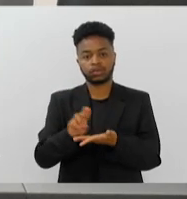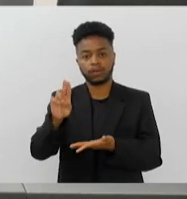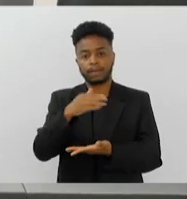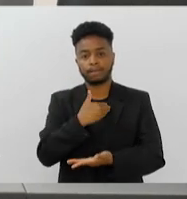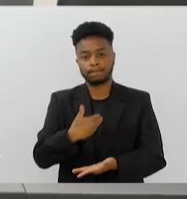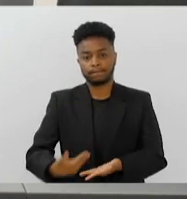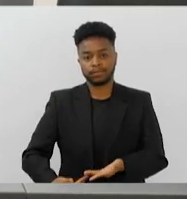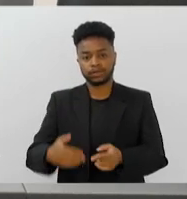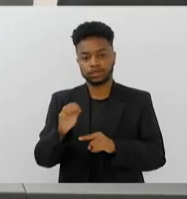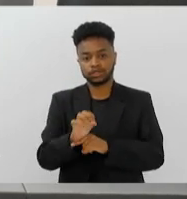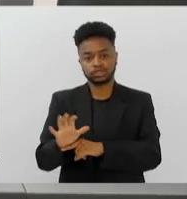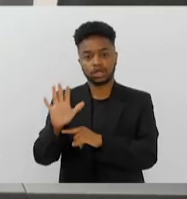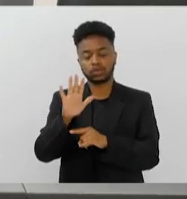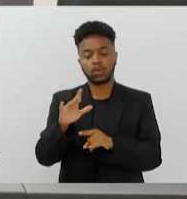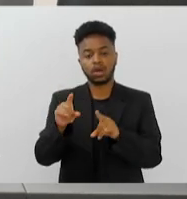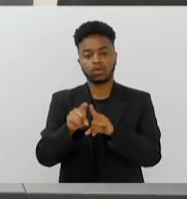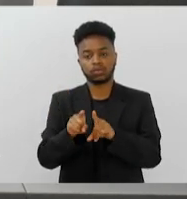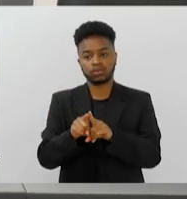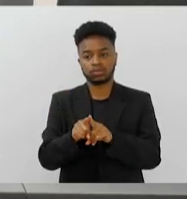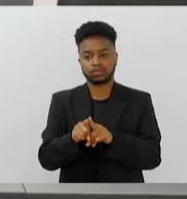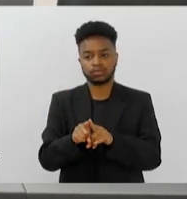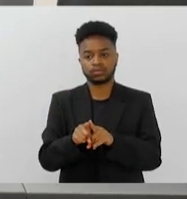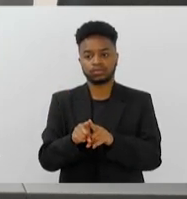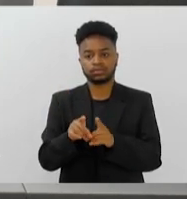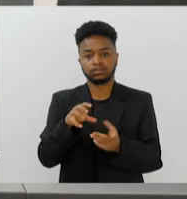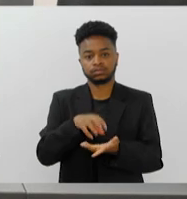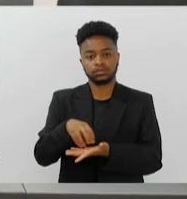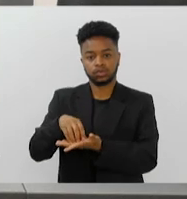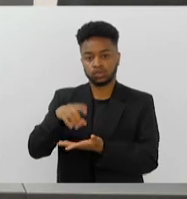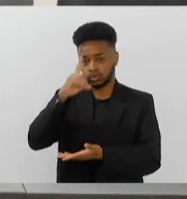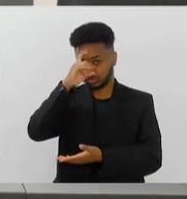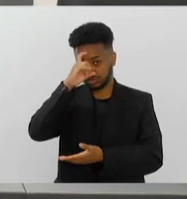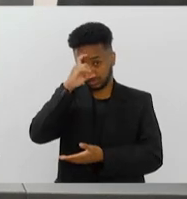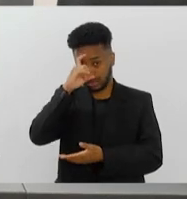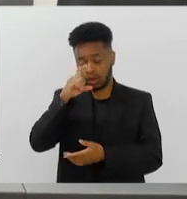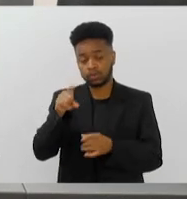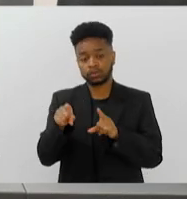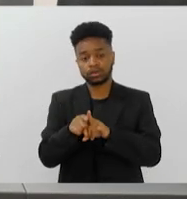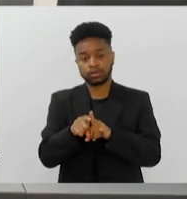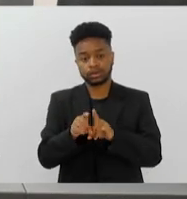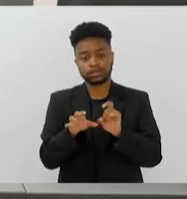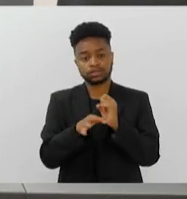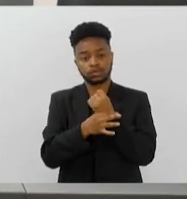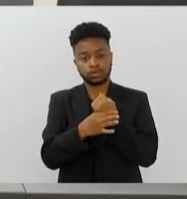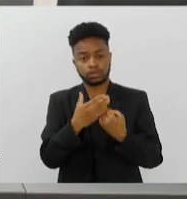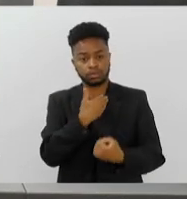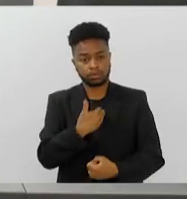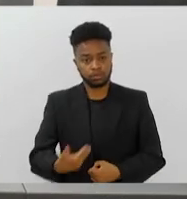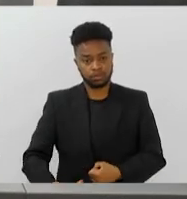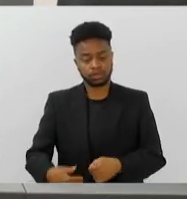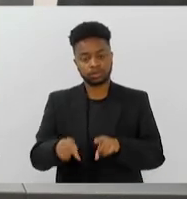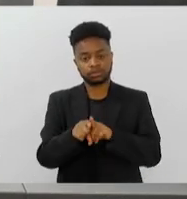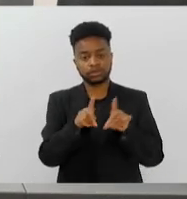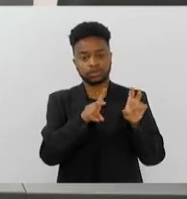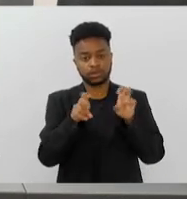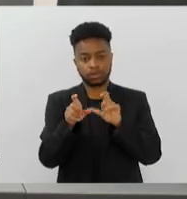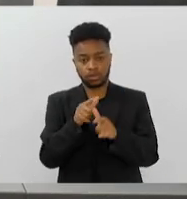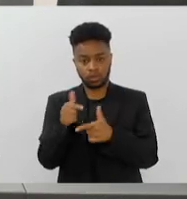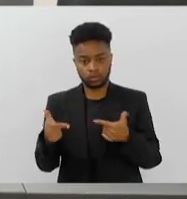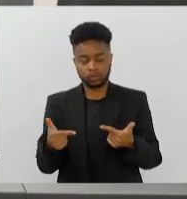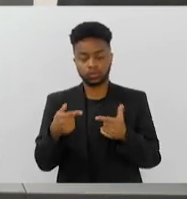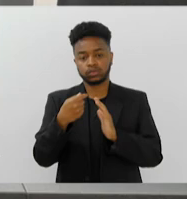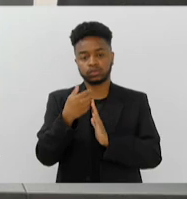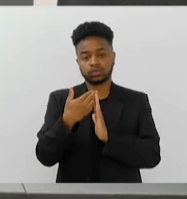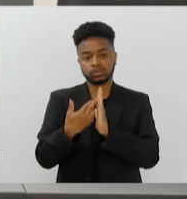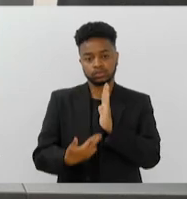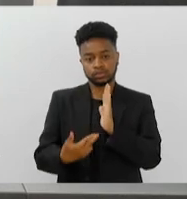estaduais, rede pública de ensino estadual, unidades hospitalares estaduais e unidades de segurança pública estaduais e da outras providências. O relator é o